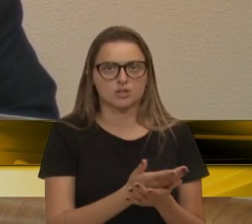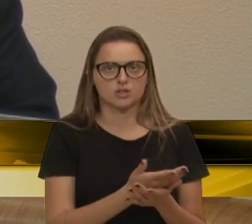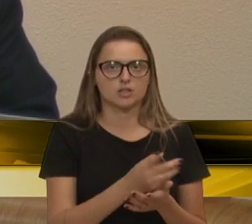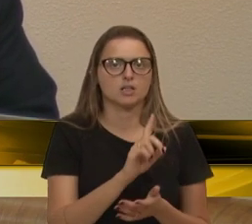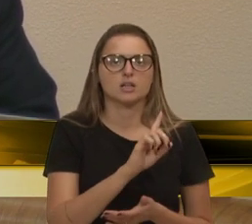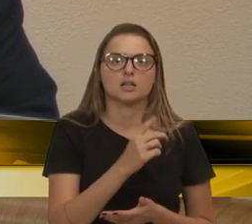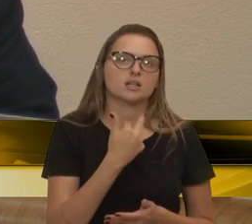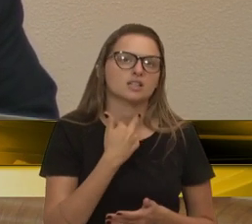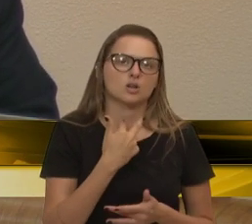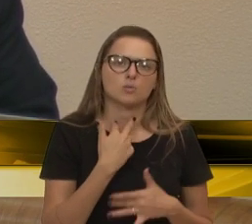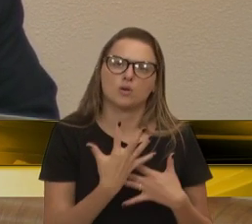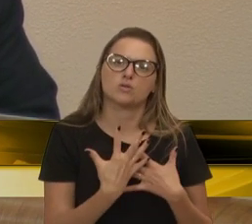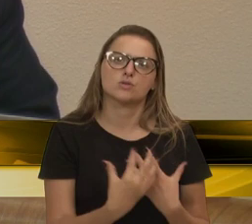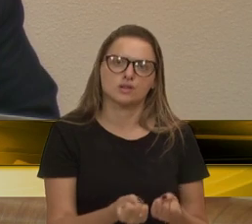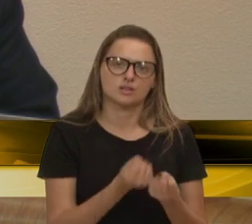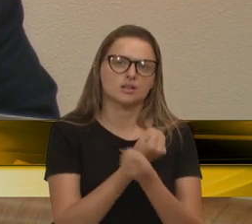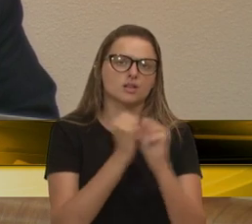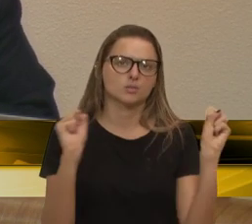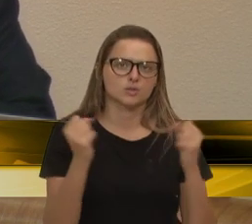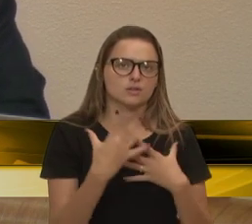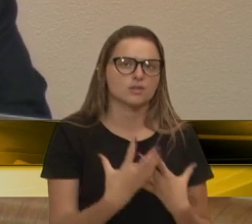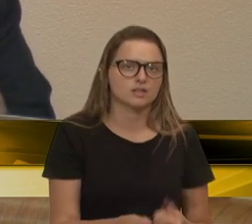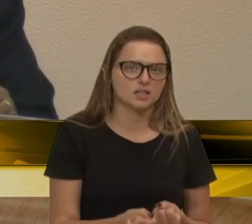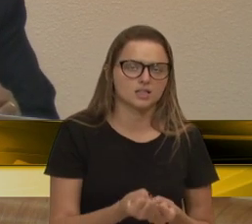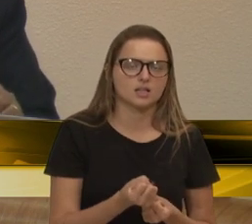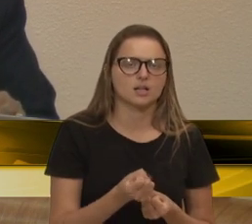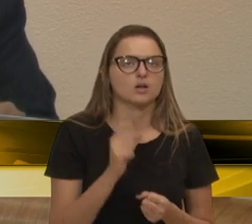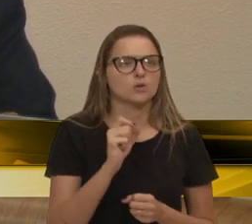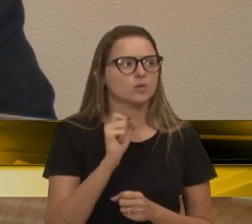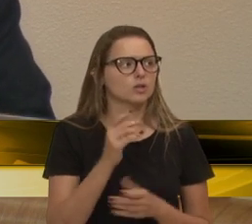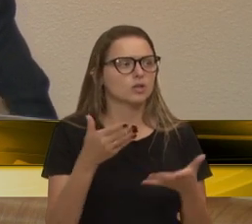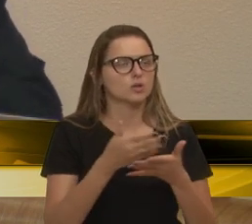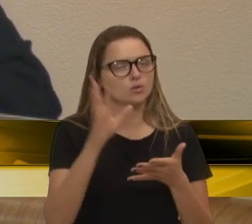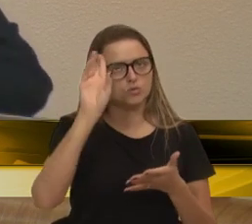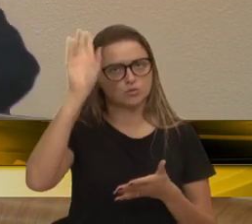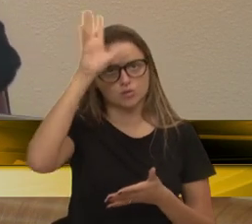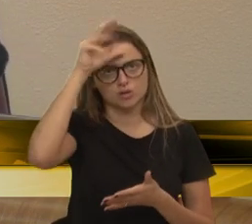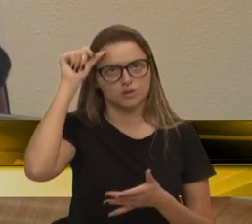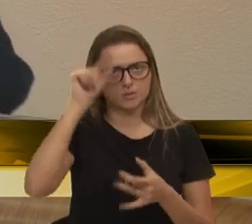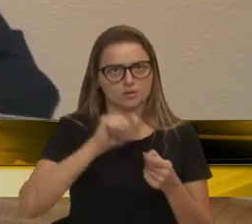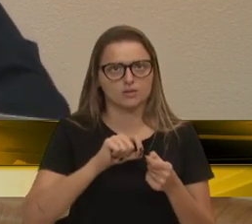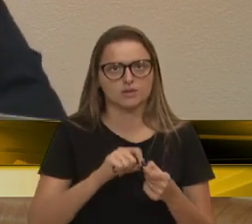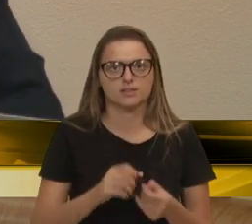Inadmissível é a postura omissiva adotada.